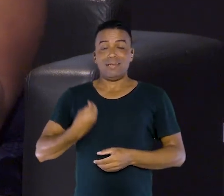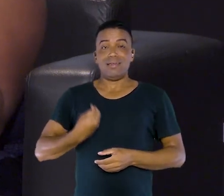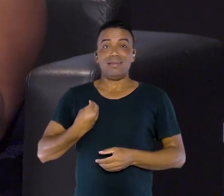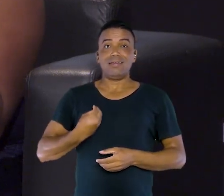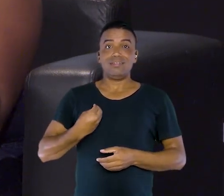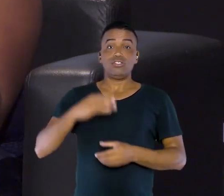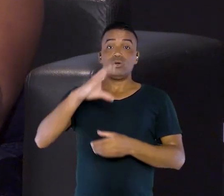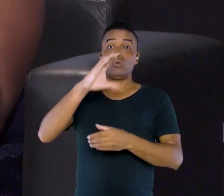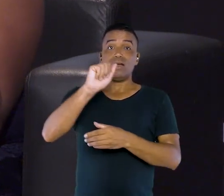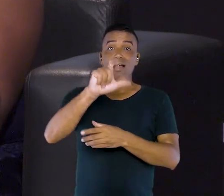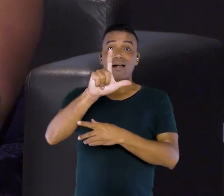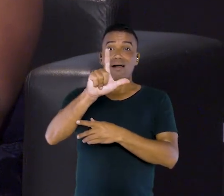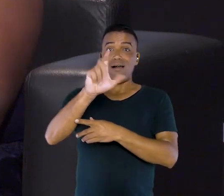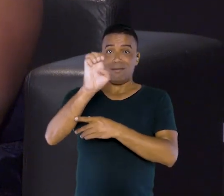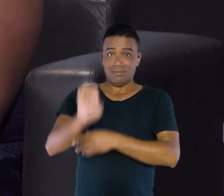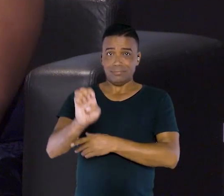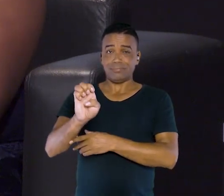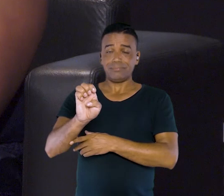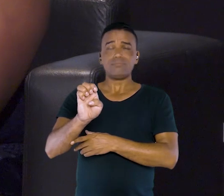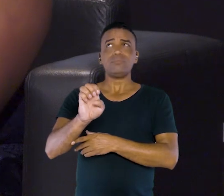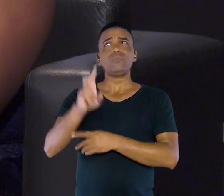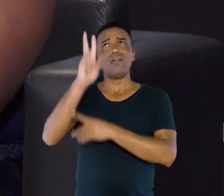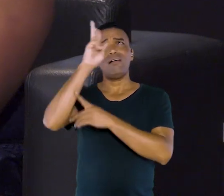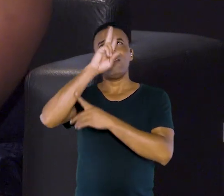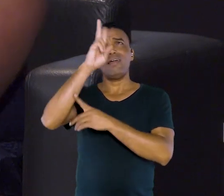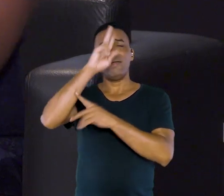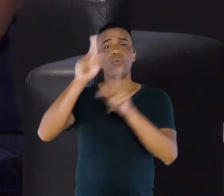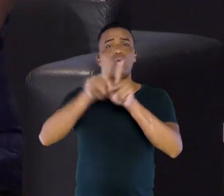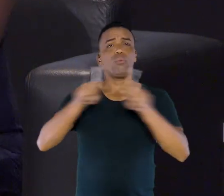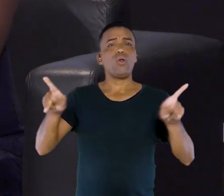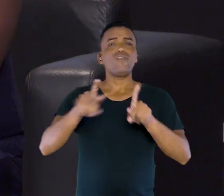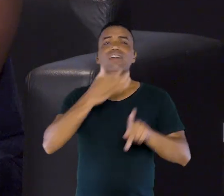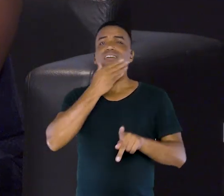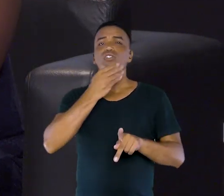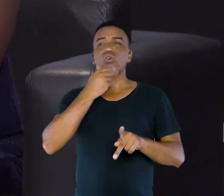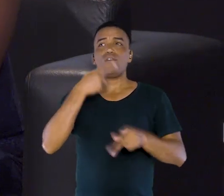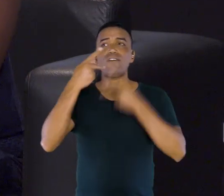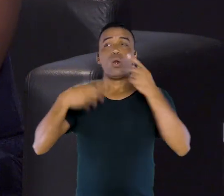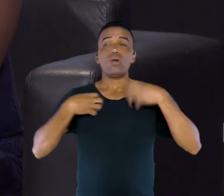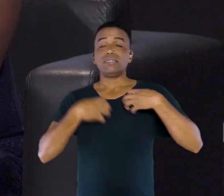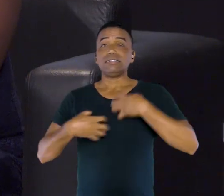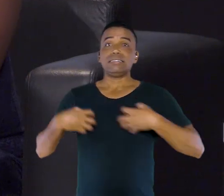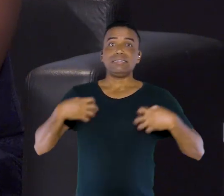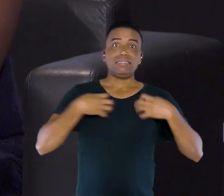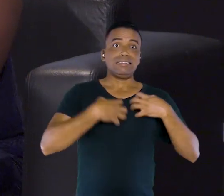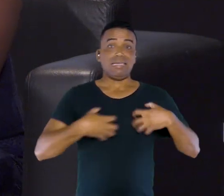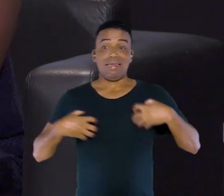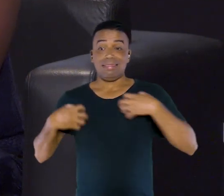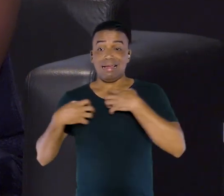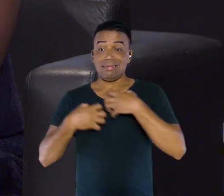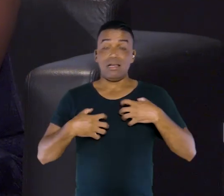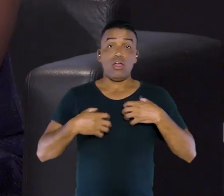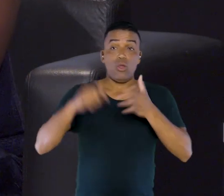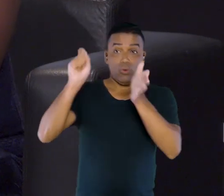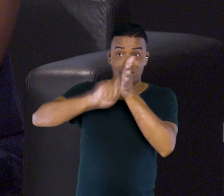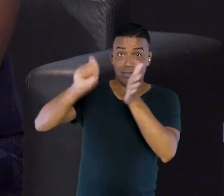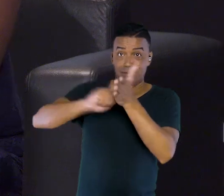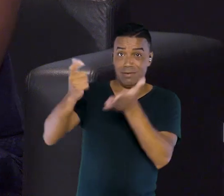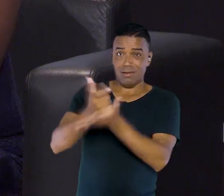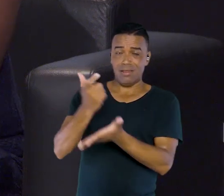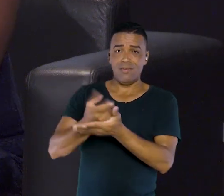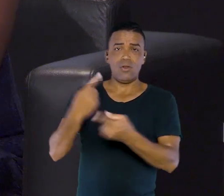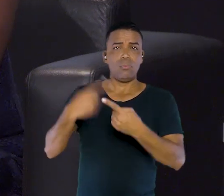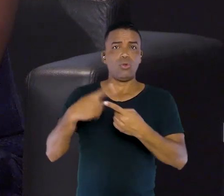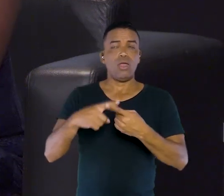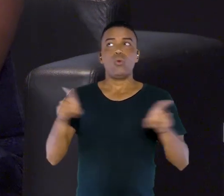que é o Kari também. Então, eu me lembrei quando o professor falou sobre a inquietação. Na verdade, eu escrevi um livro porque eu